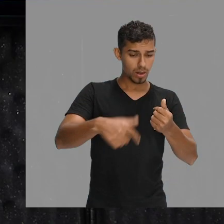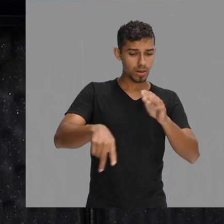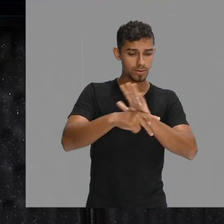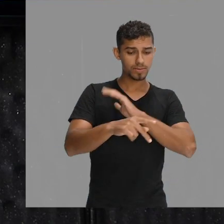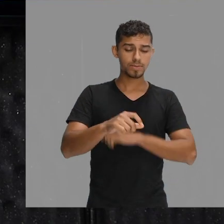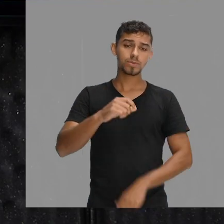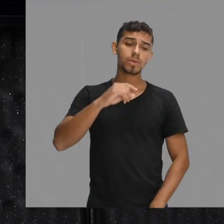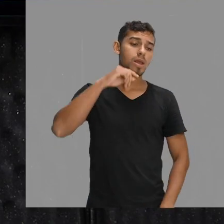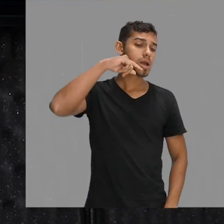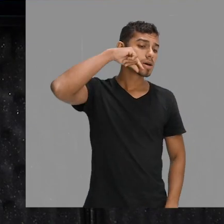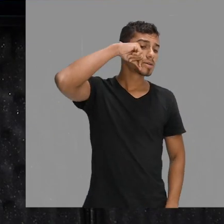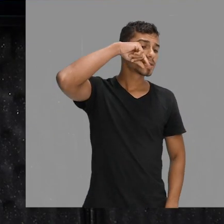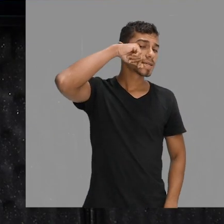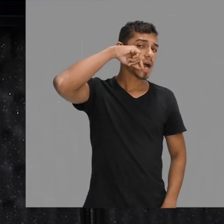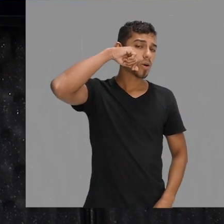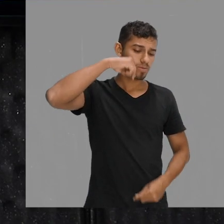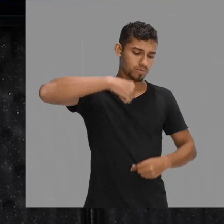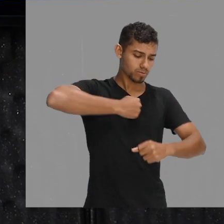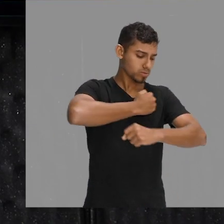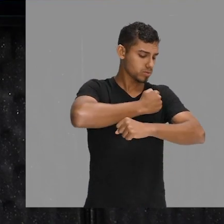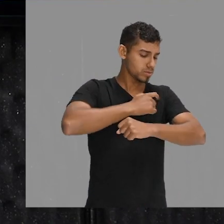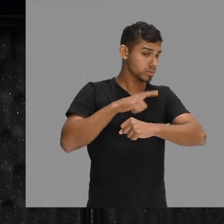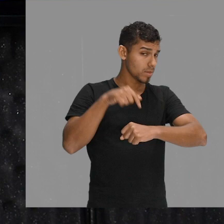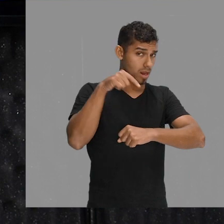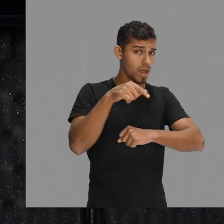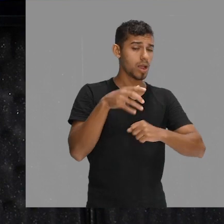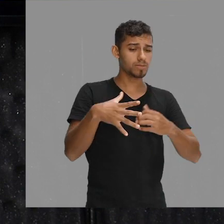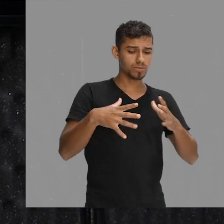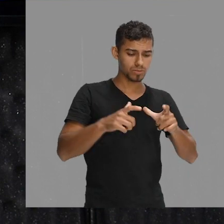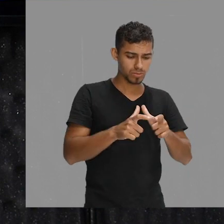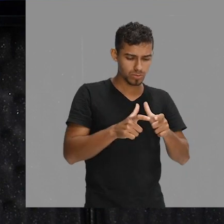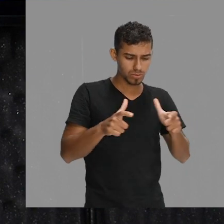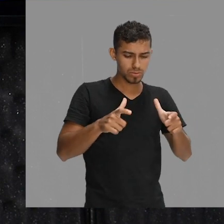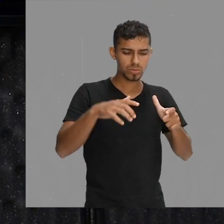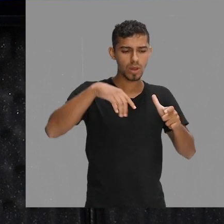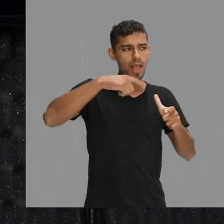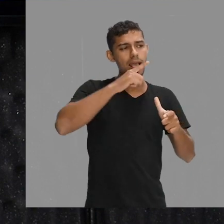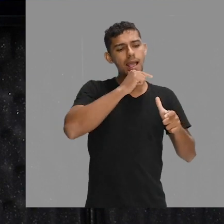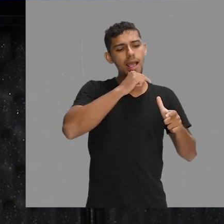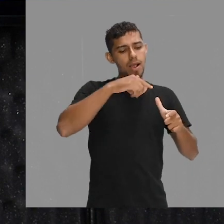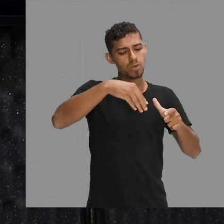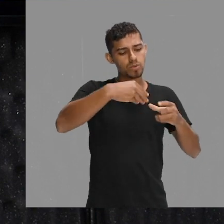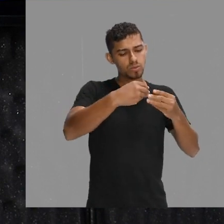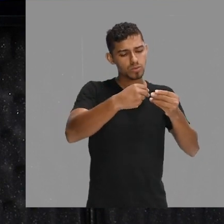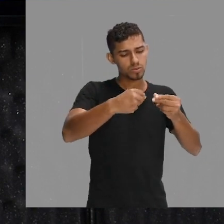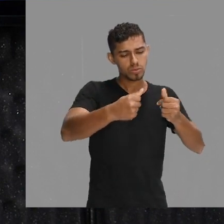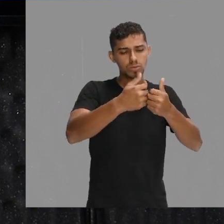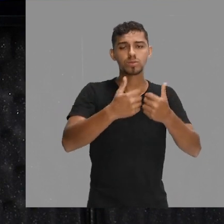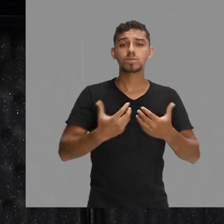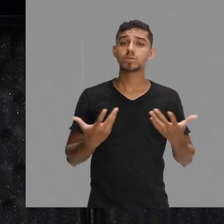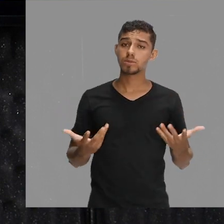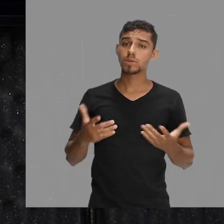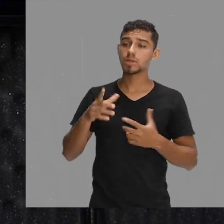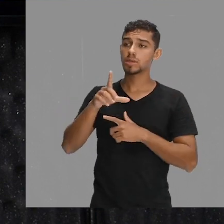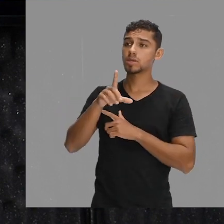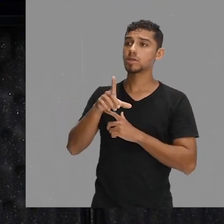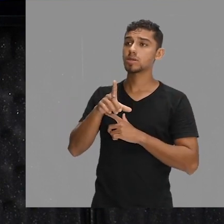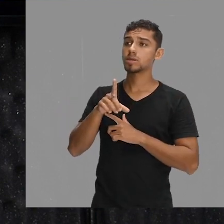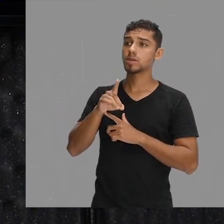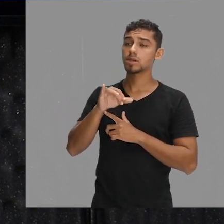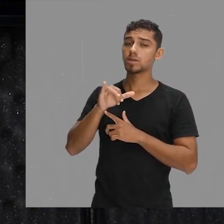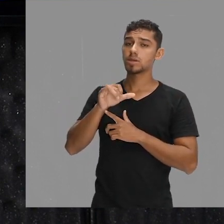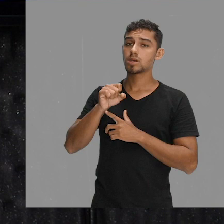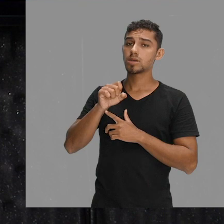verdade, o sal é um aglomerado iônico. Então, a água vai promover apenas a dissociação. Se